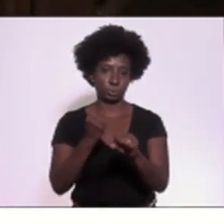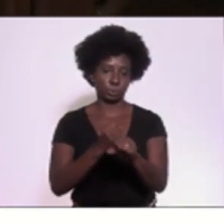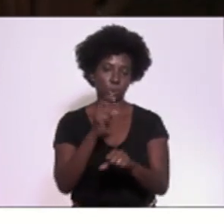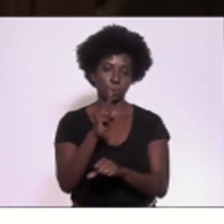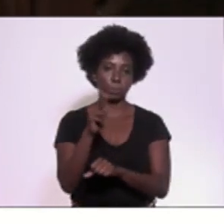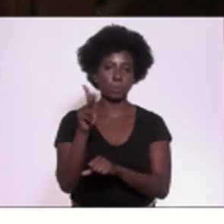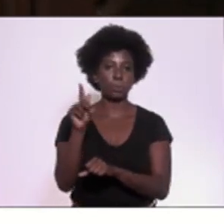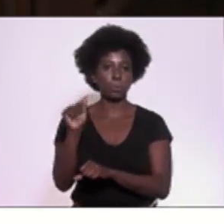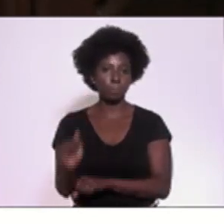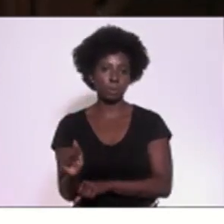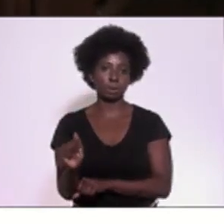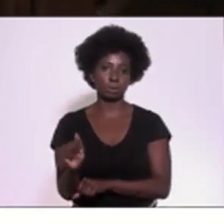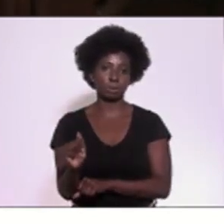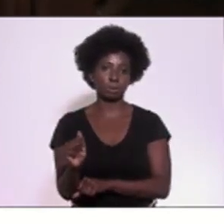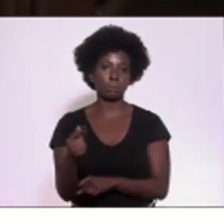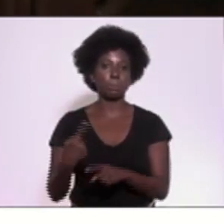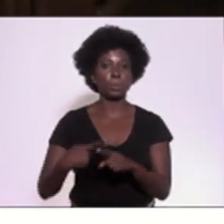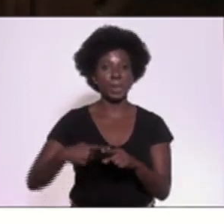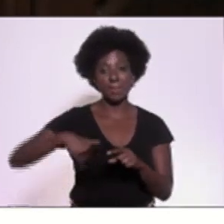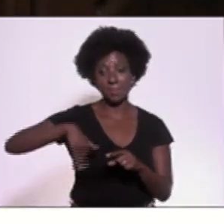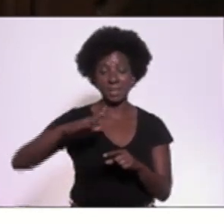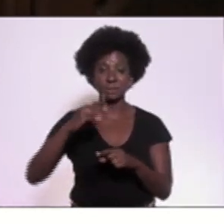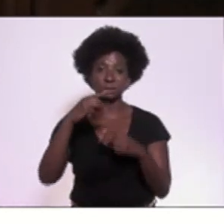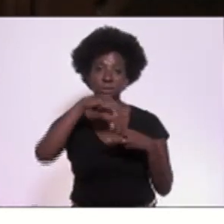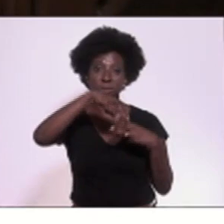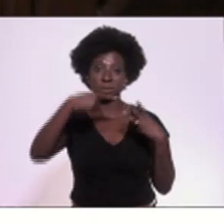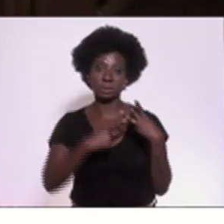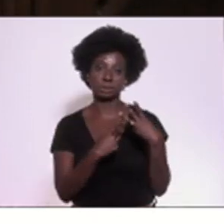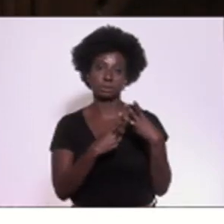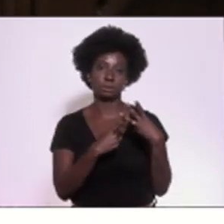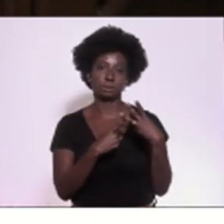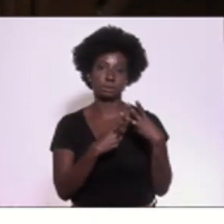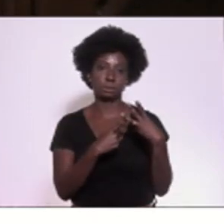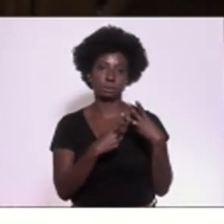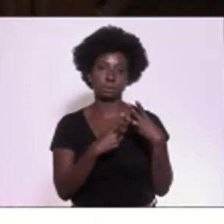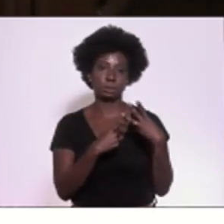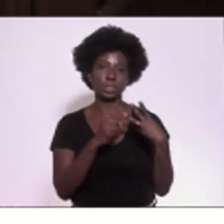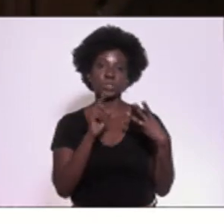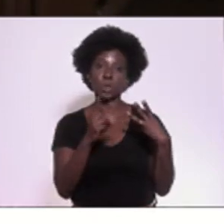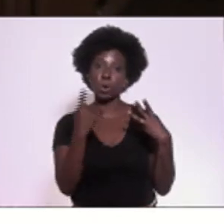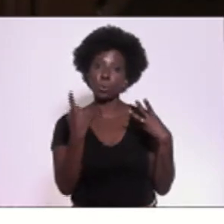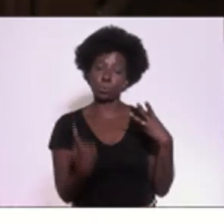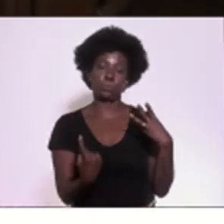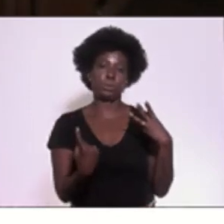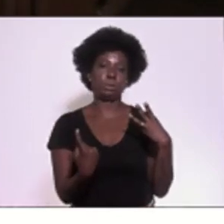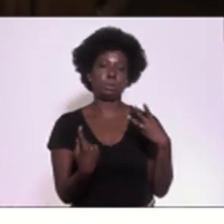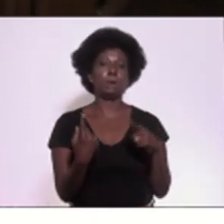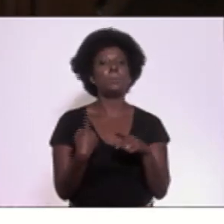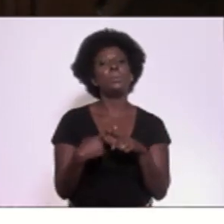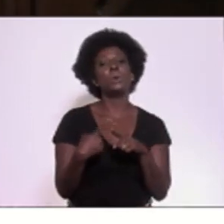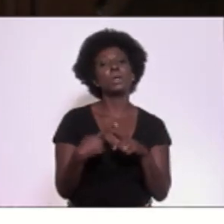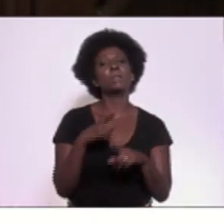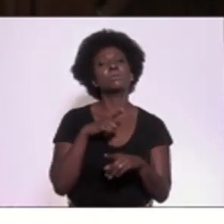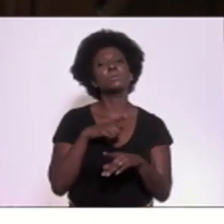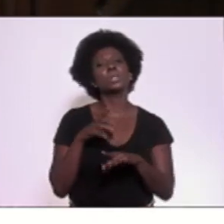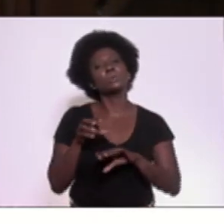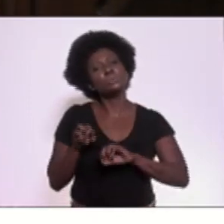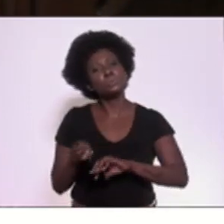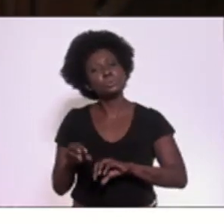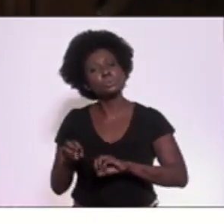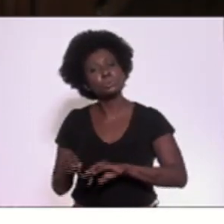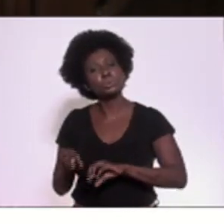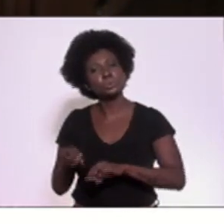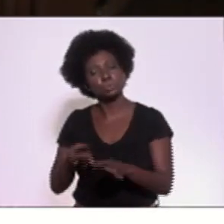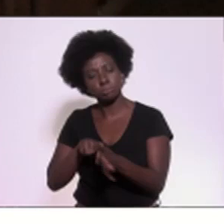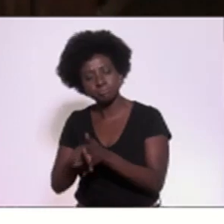escolas, só restou uma, Flávio. Sem o estudo acurado da demanda por ensino médio